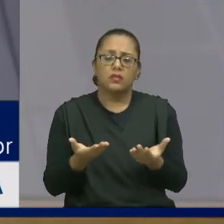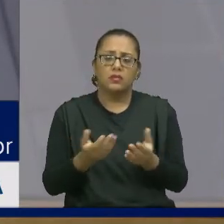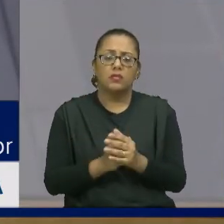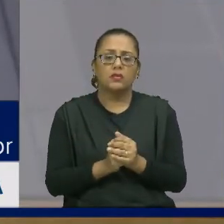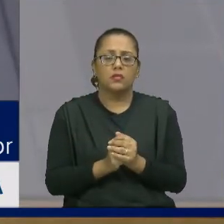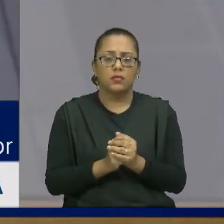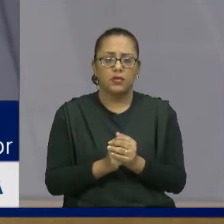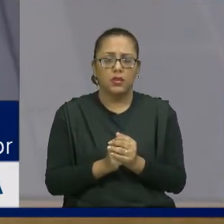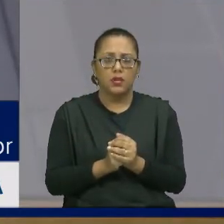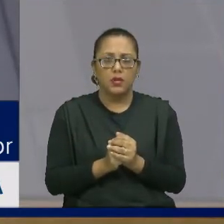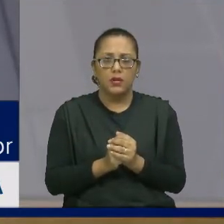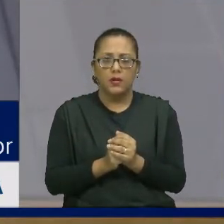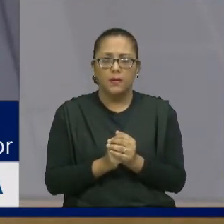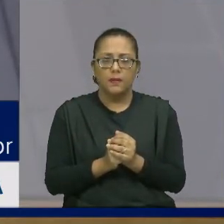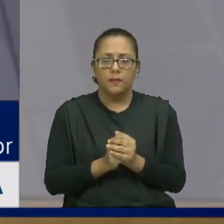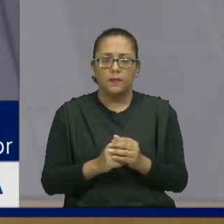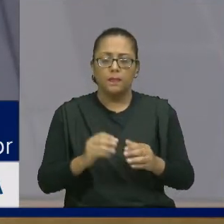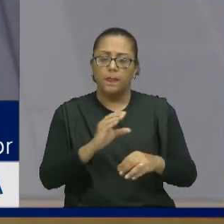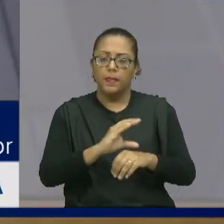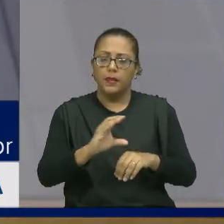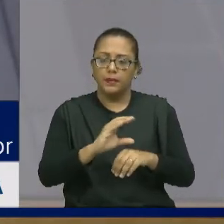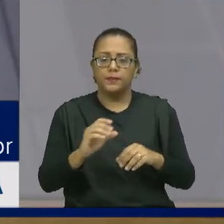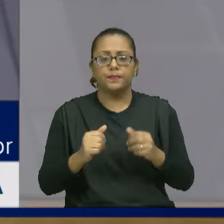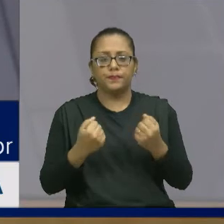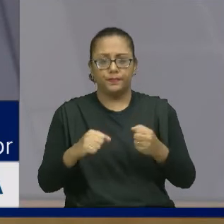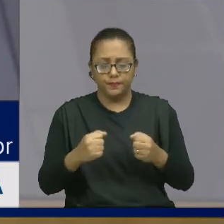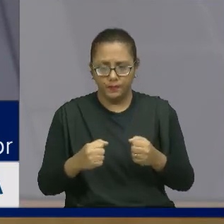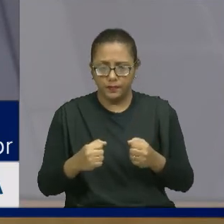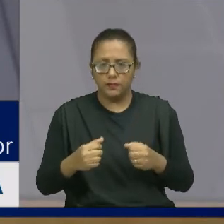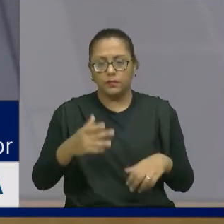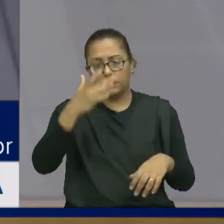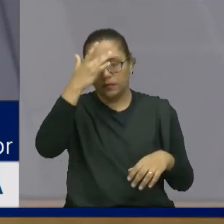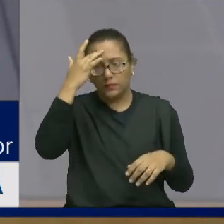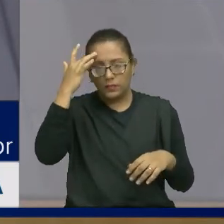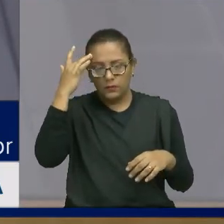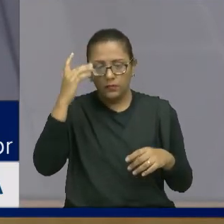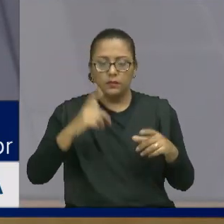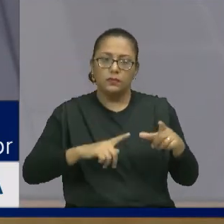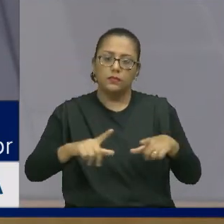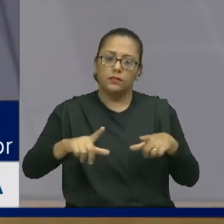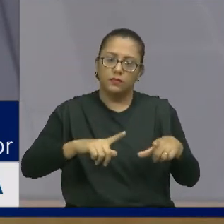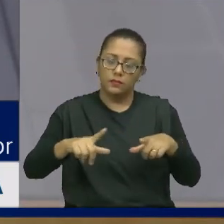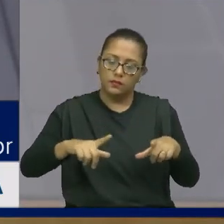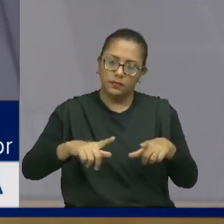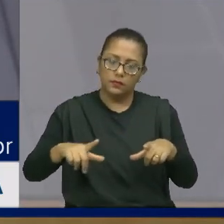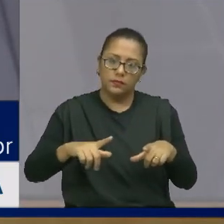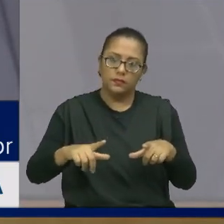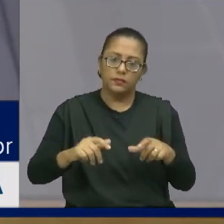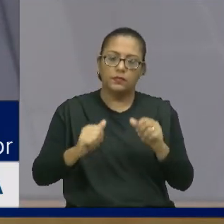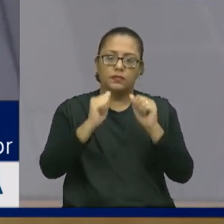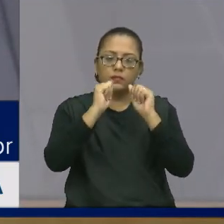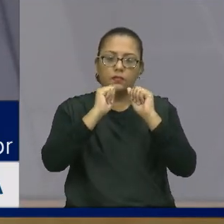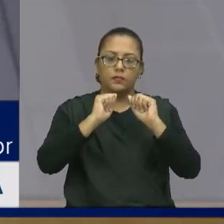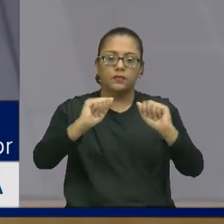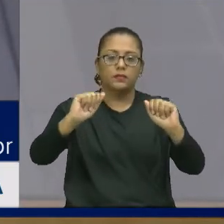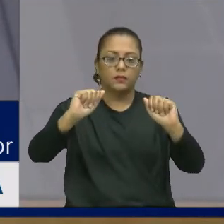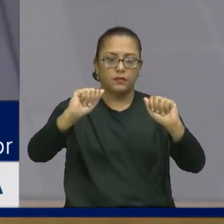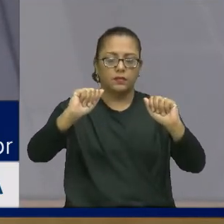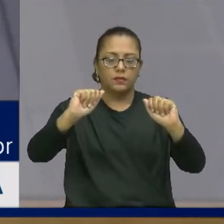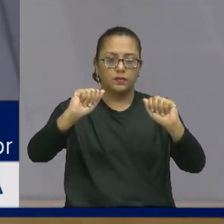Os conselheiros devem ser servidores efetivos da carreira de auditor fiscal